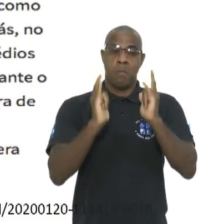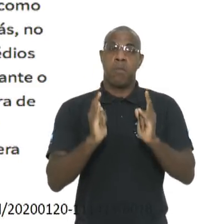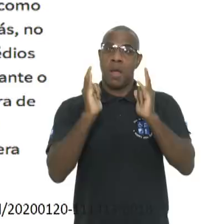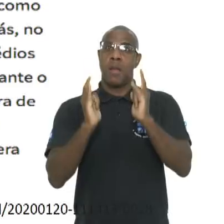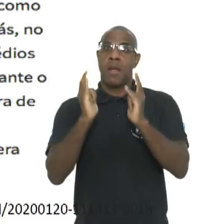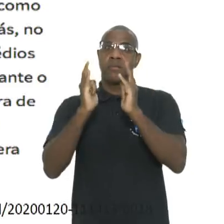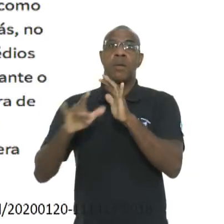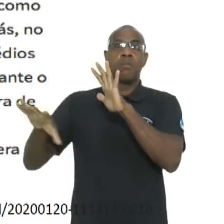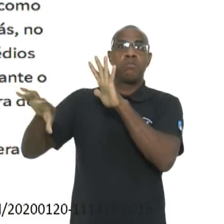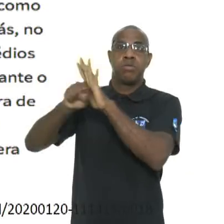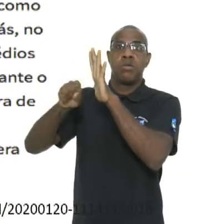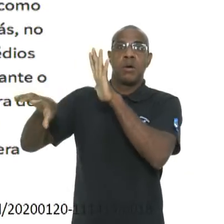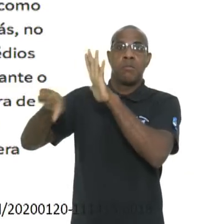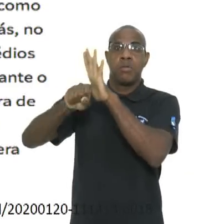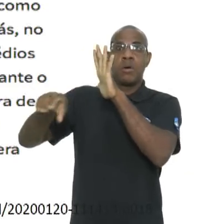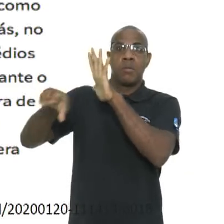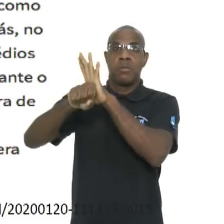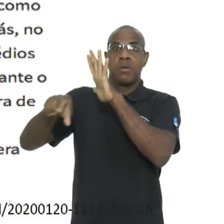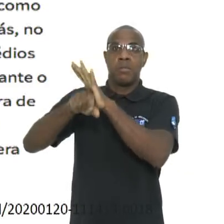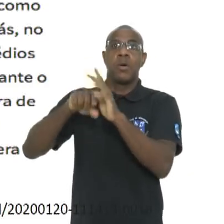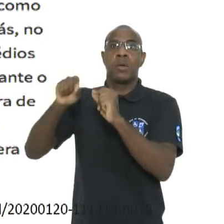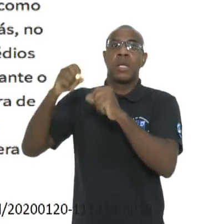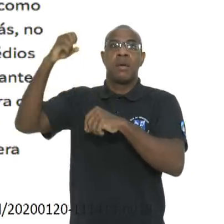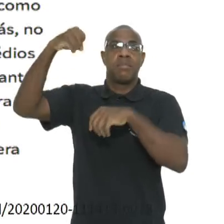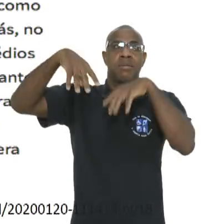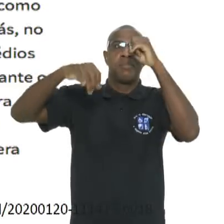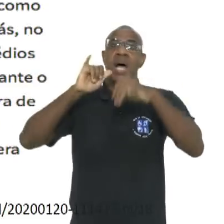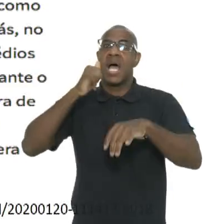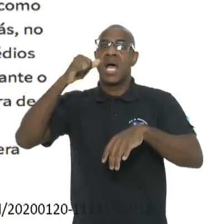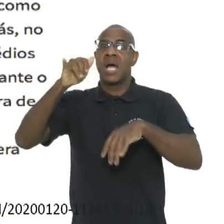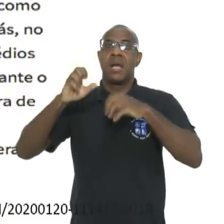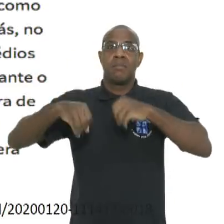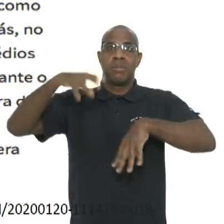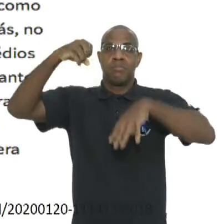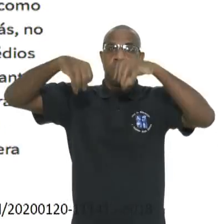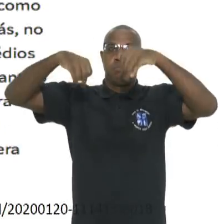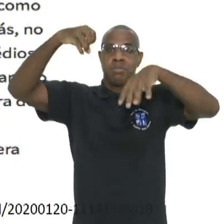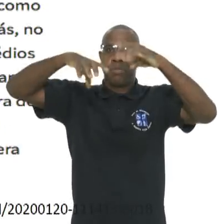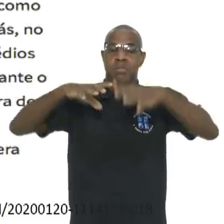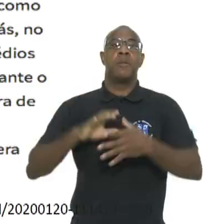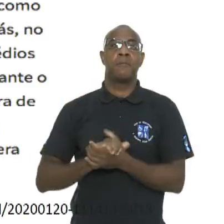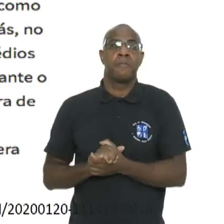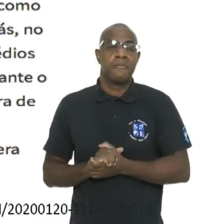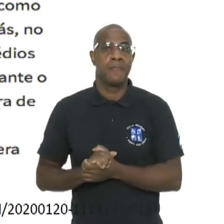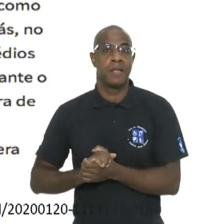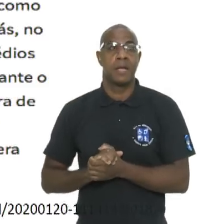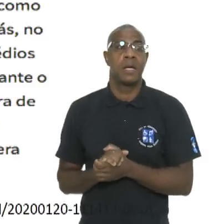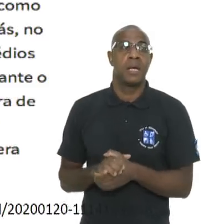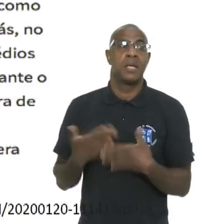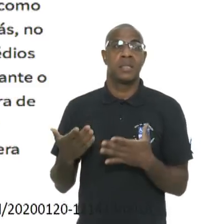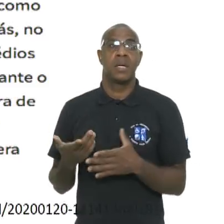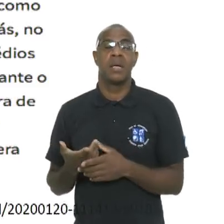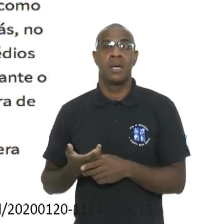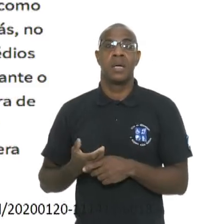durante o processo de tratamento dos dejetos da suinocultura de 18 propriedades rurais. O dejeto se transforma